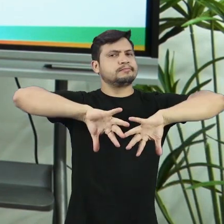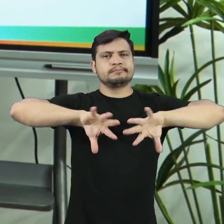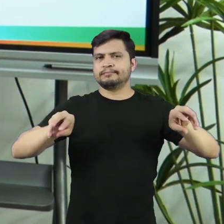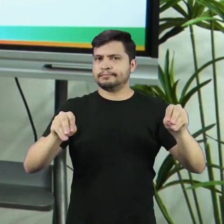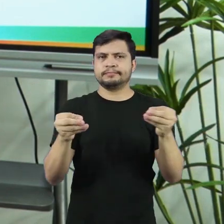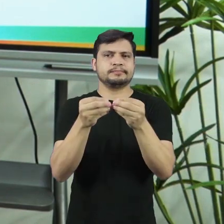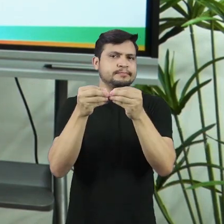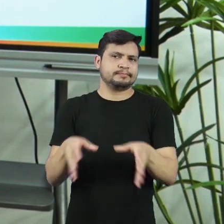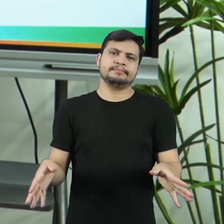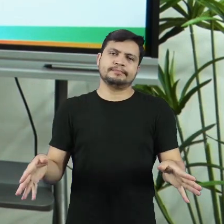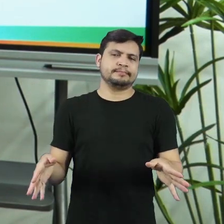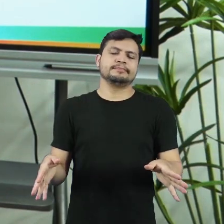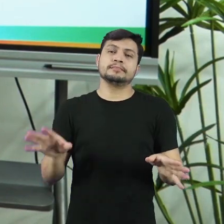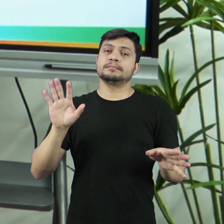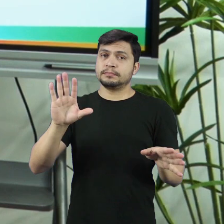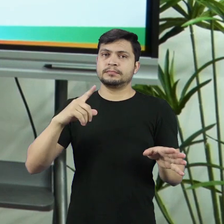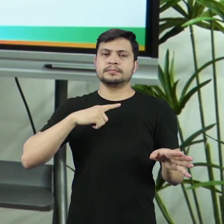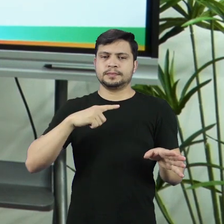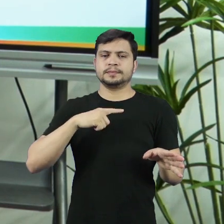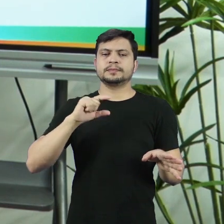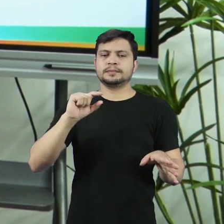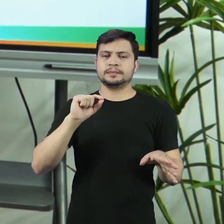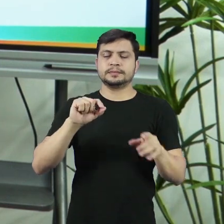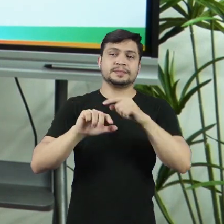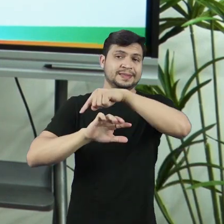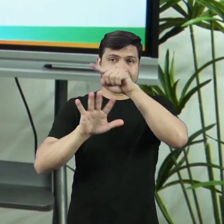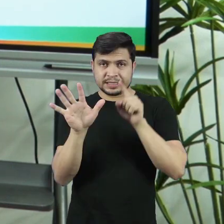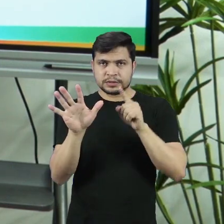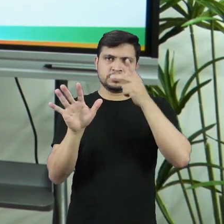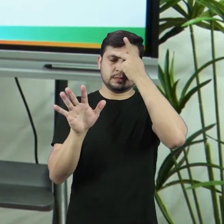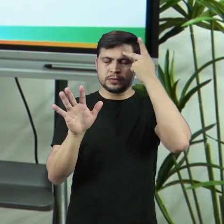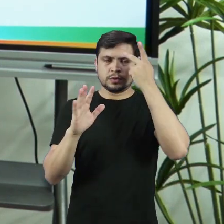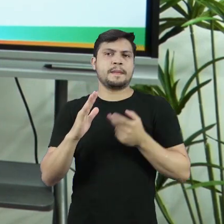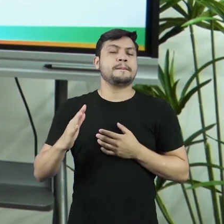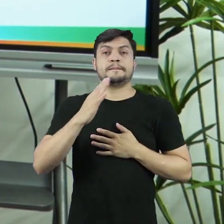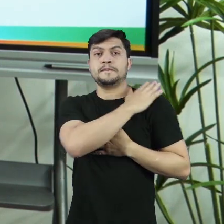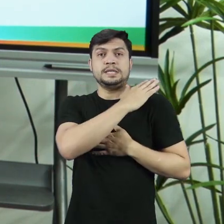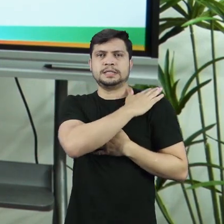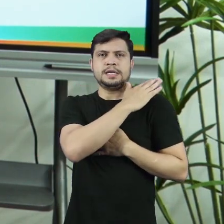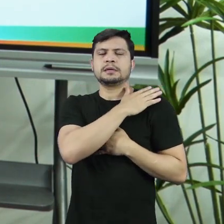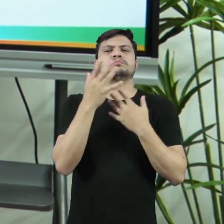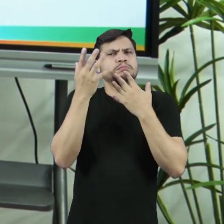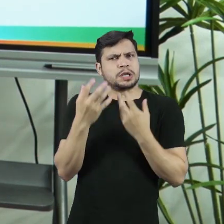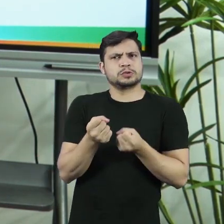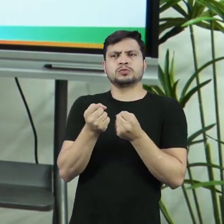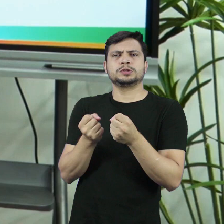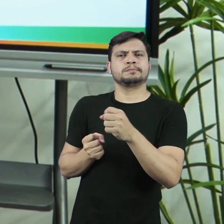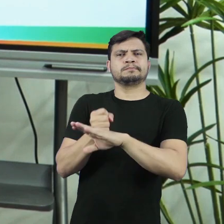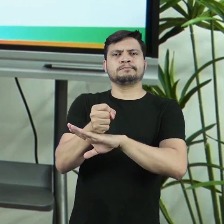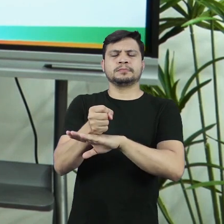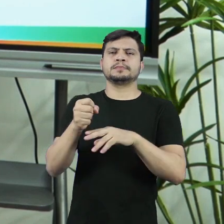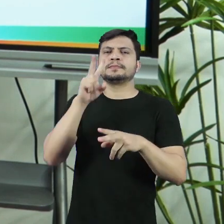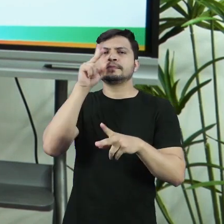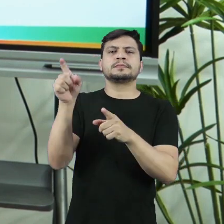5 militares se alternam no governo, sem o direito de eleição, sem o direito de escolha do povo, sem o direito de voto. E dentro